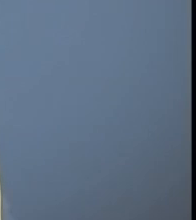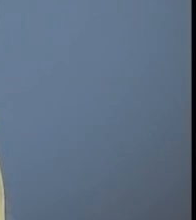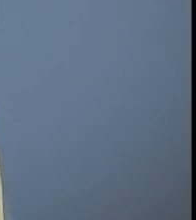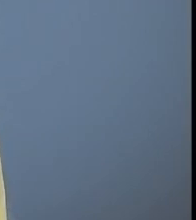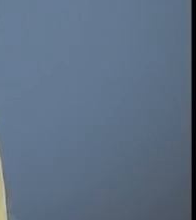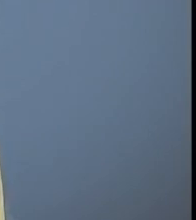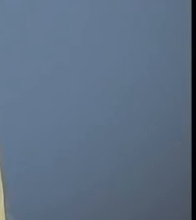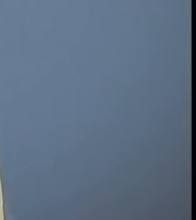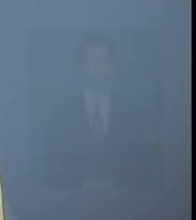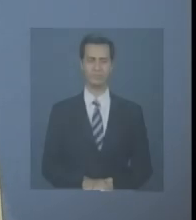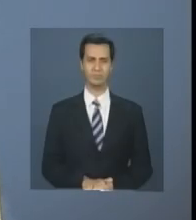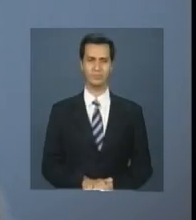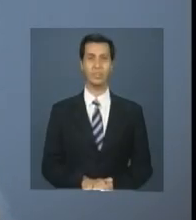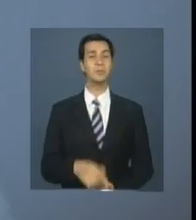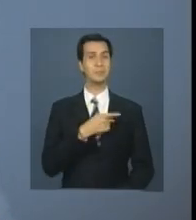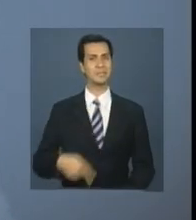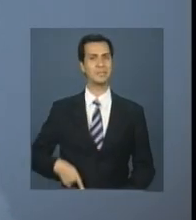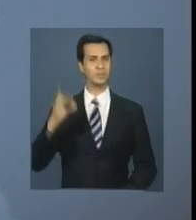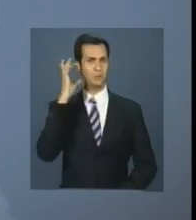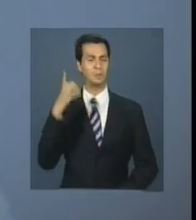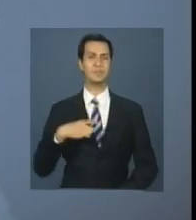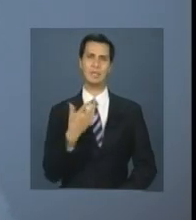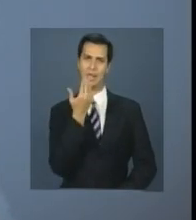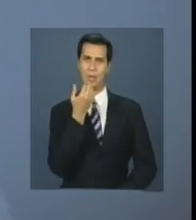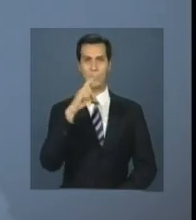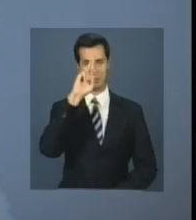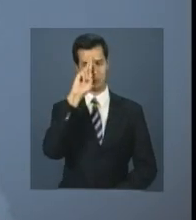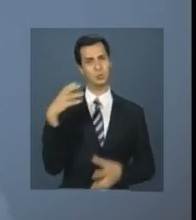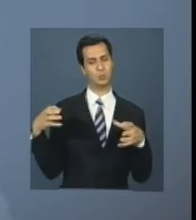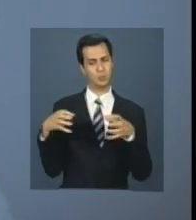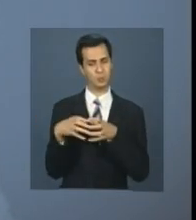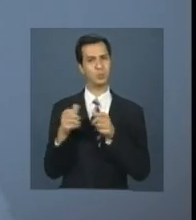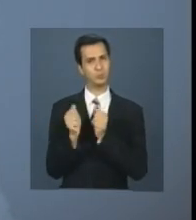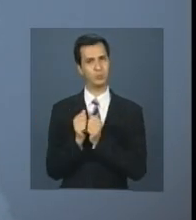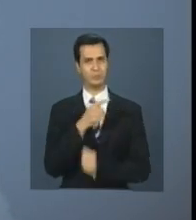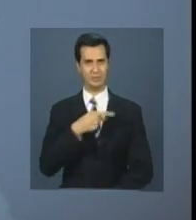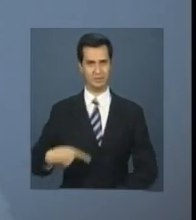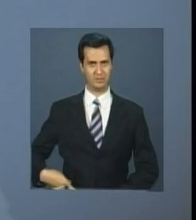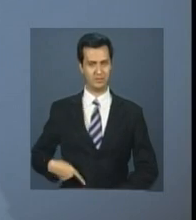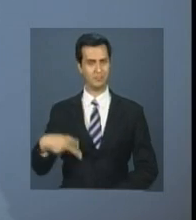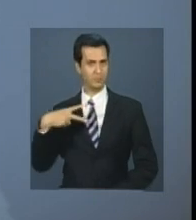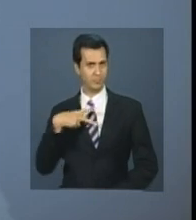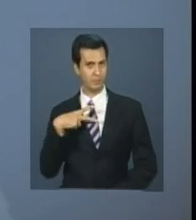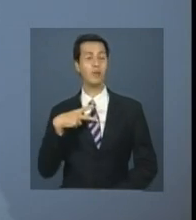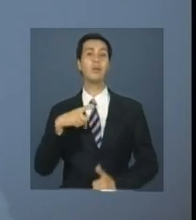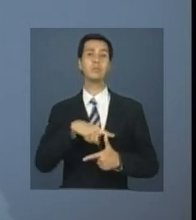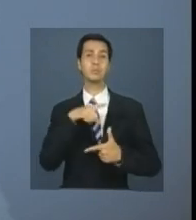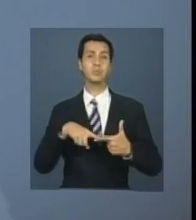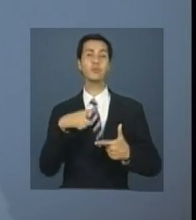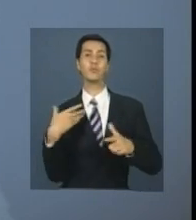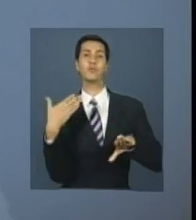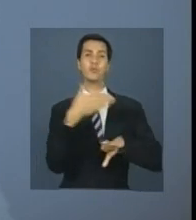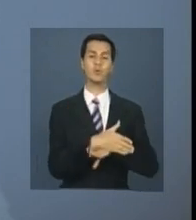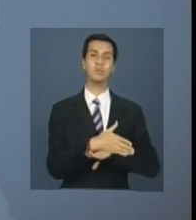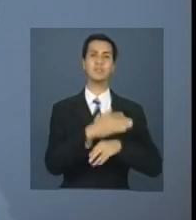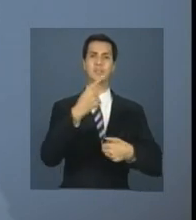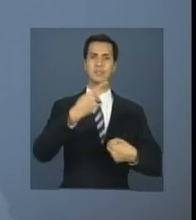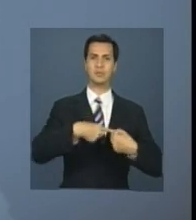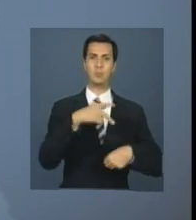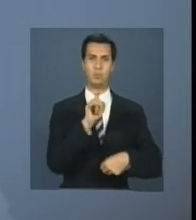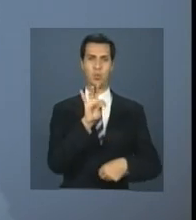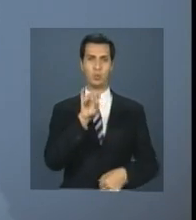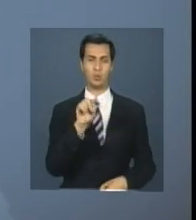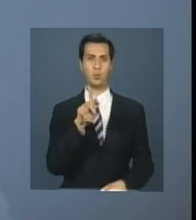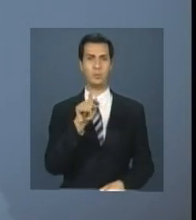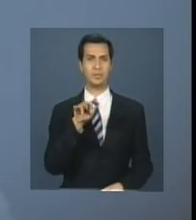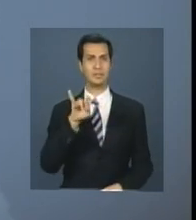Depois de um almoço reservado, a segunda etapa da presidenta Dilma em Porto Príncipe. O primeiro compromisso da tarde foi a cerimônia de